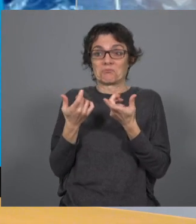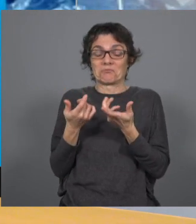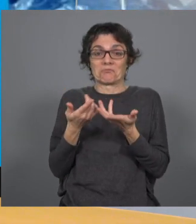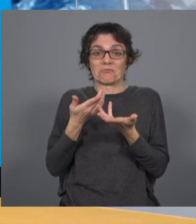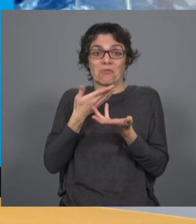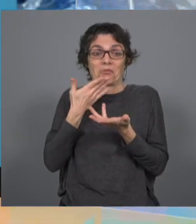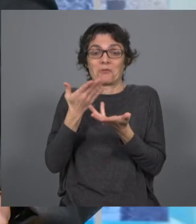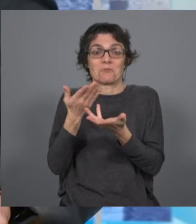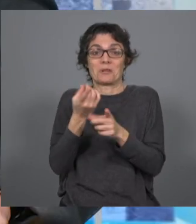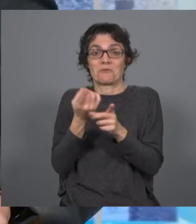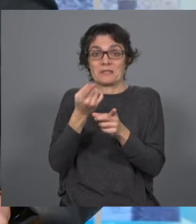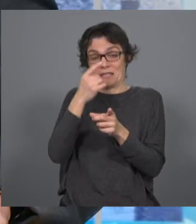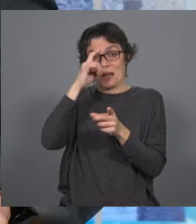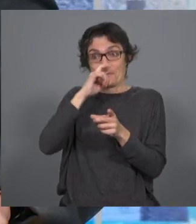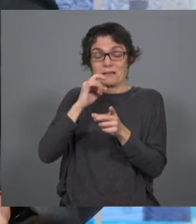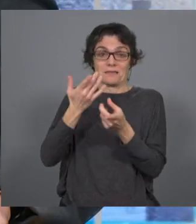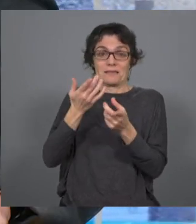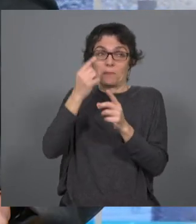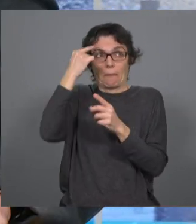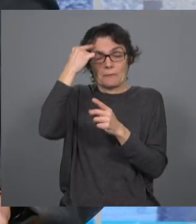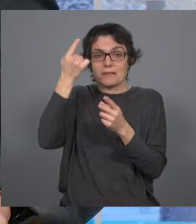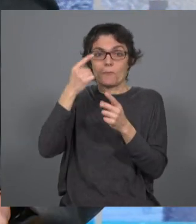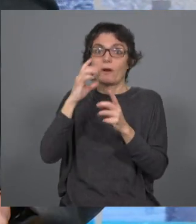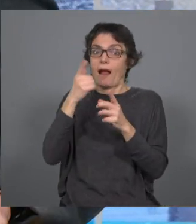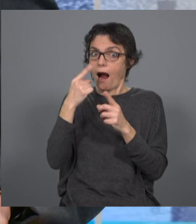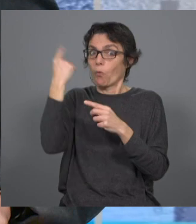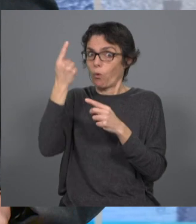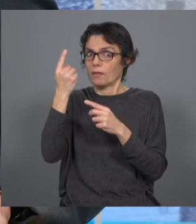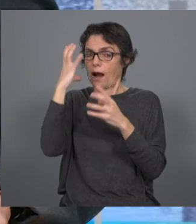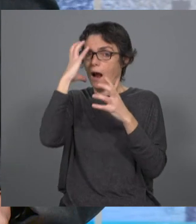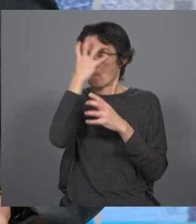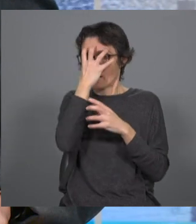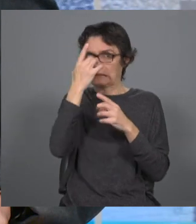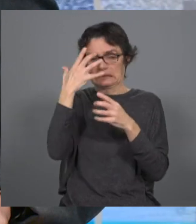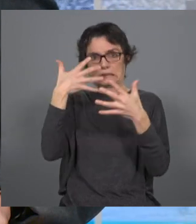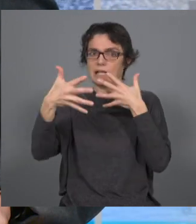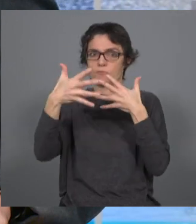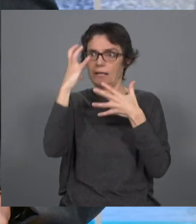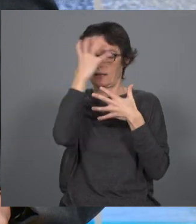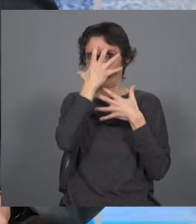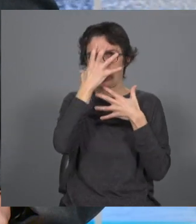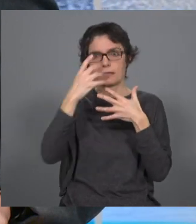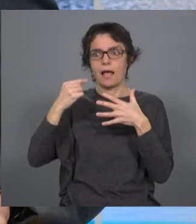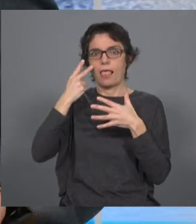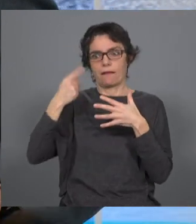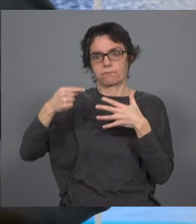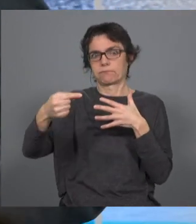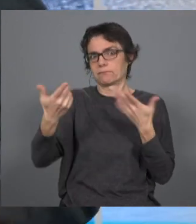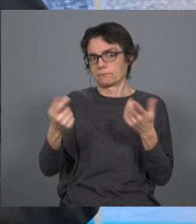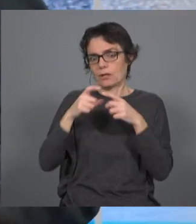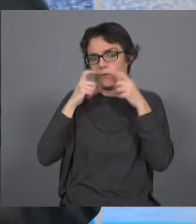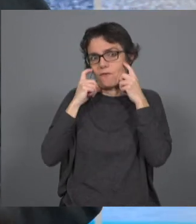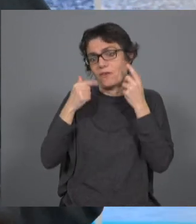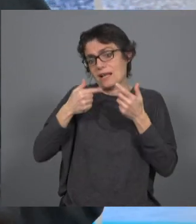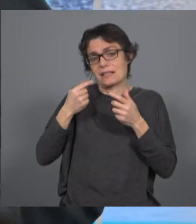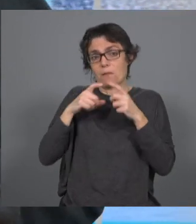que nos salva, de alguma forma. É um mal que nos protege e bem-aventurada a máscara. Portanto,